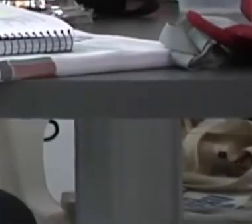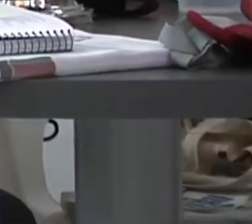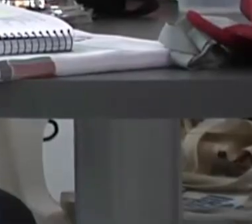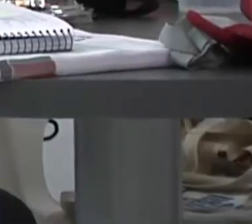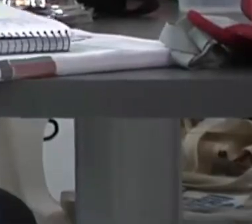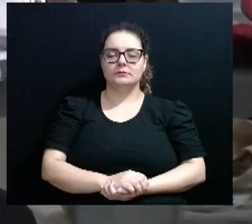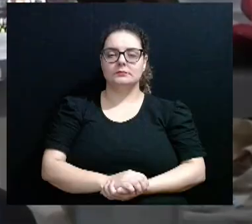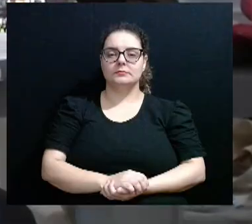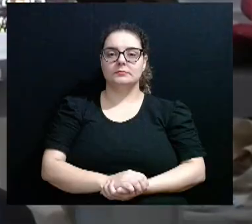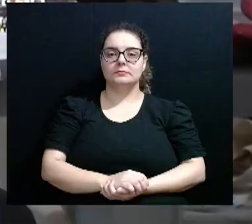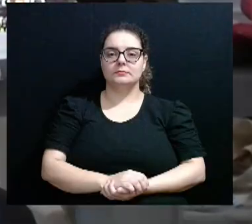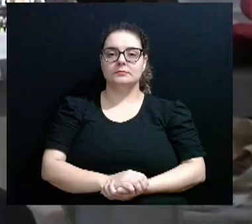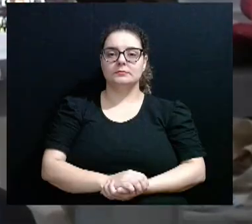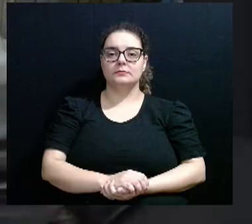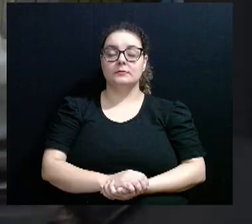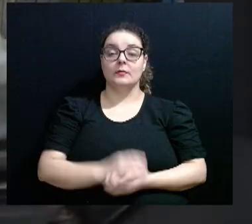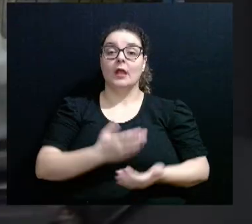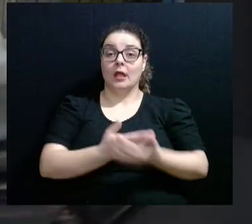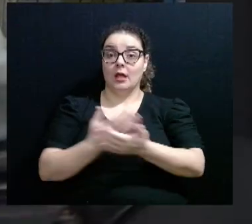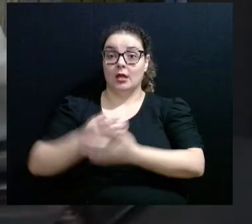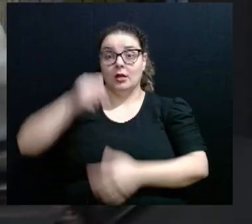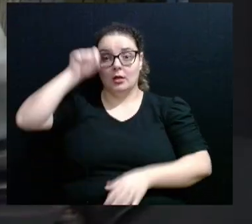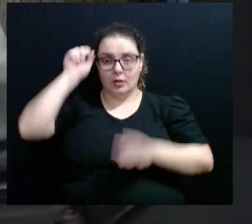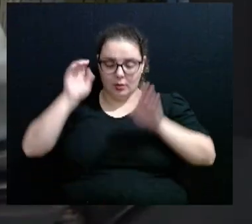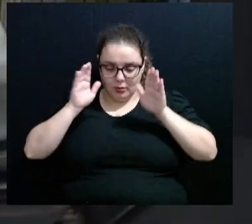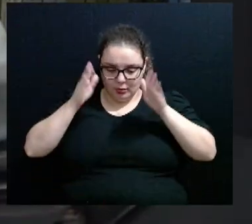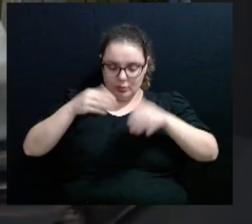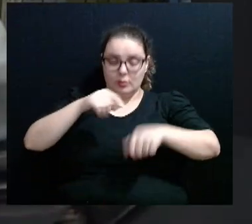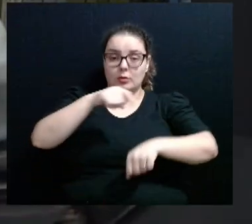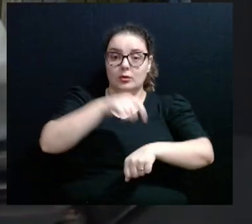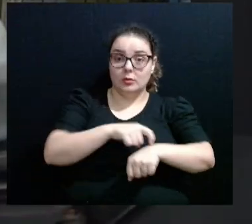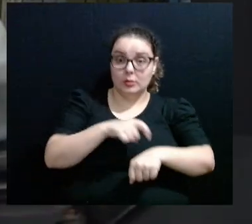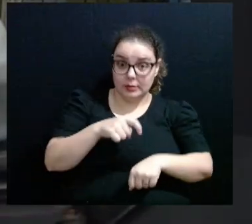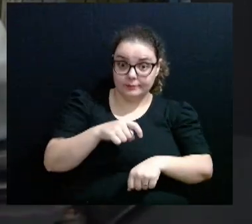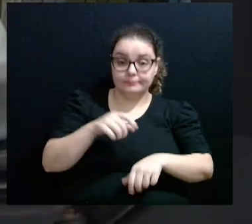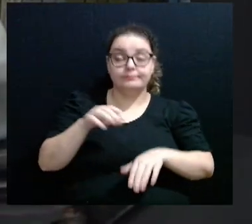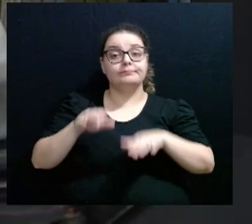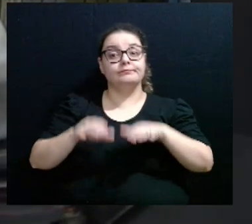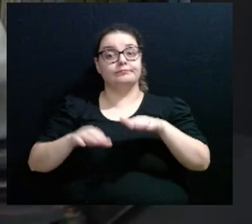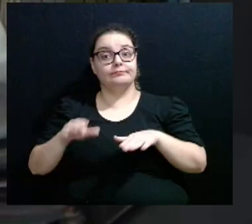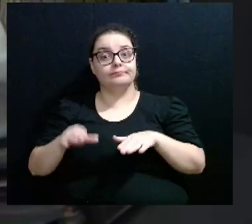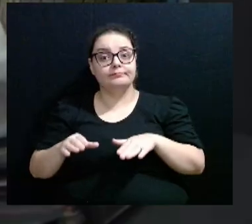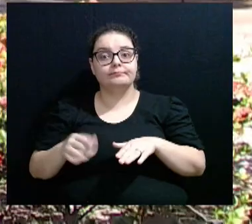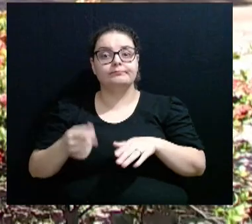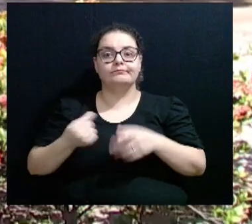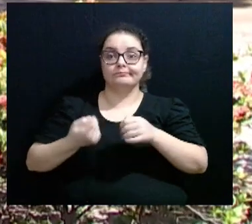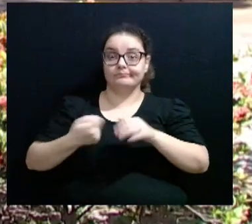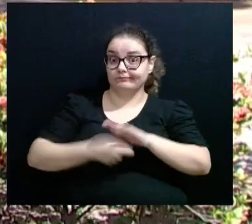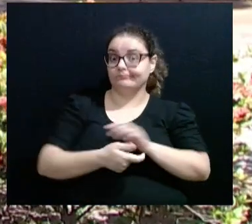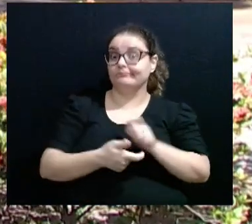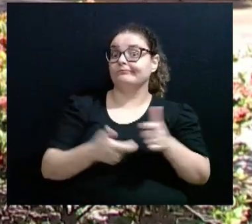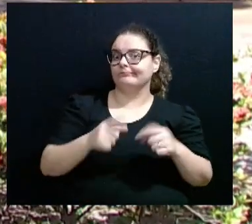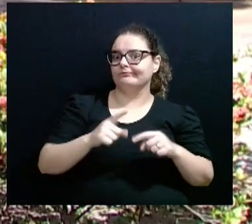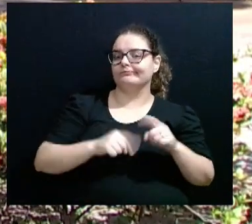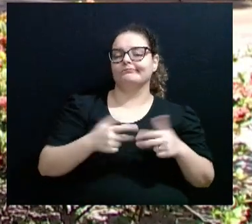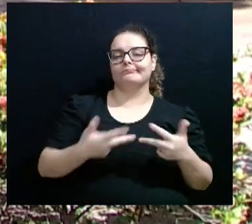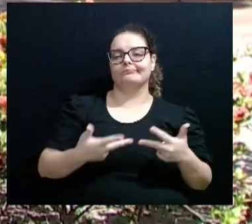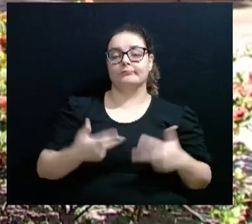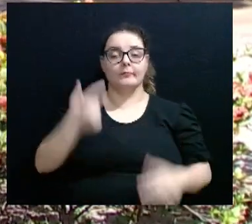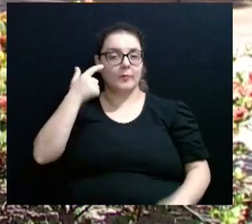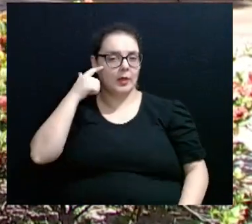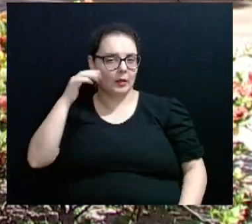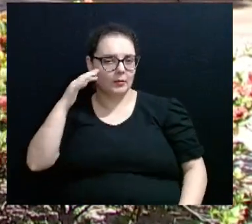Estudar para o vestibular exige foco, tempo e muitas vezes um investimento alto em materiais. Pensando nisso,